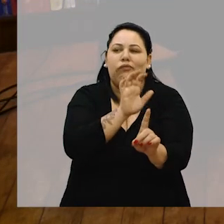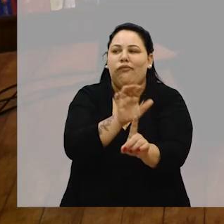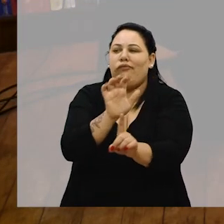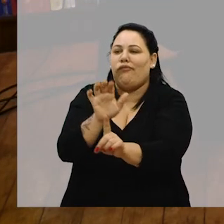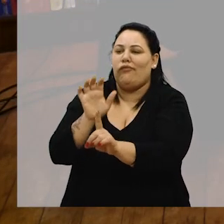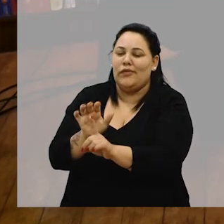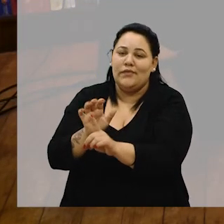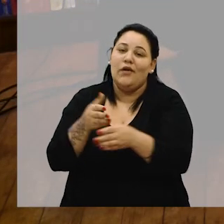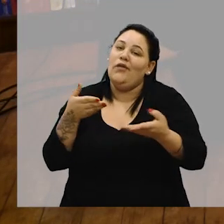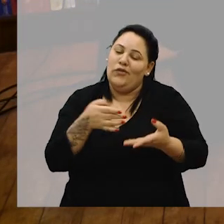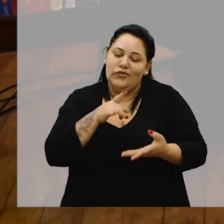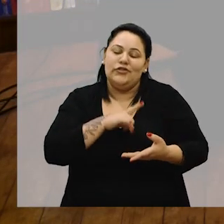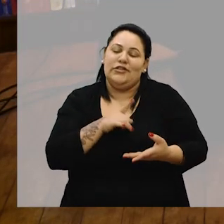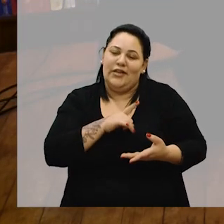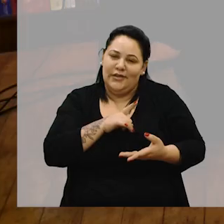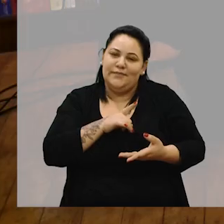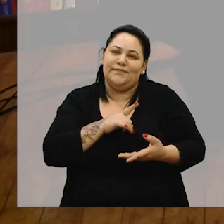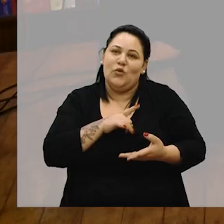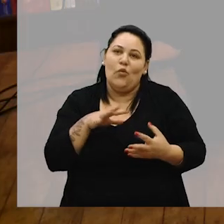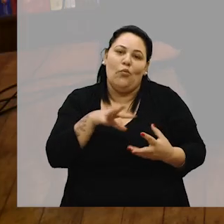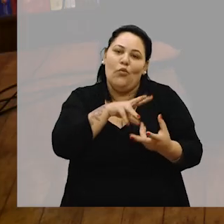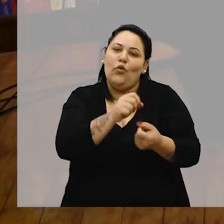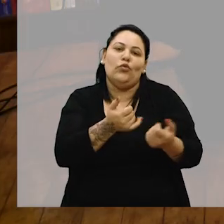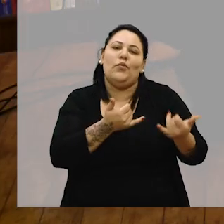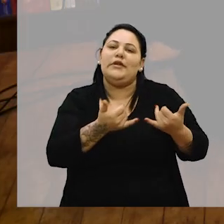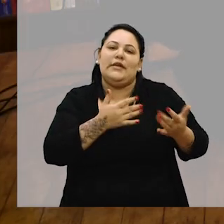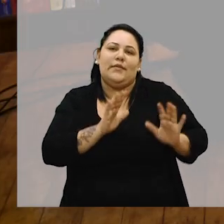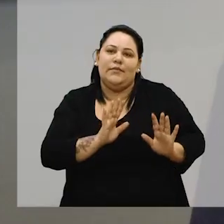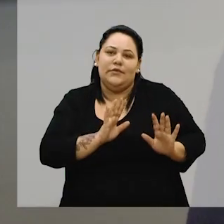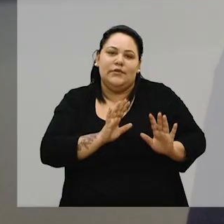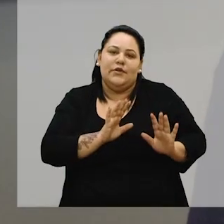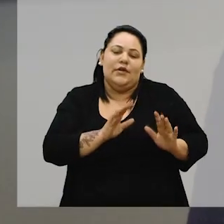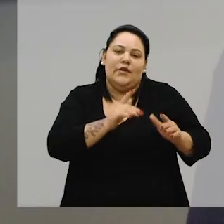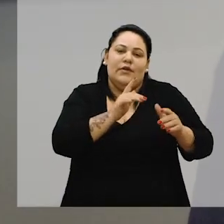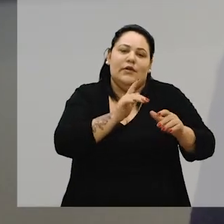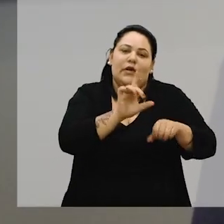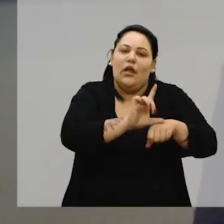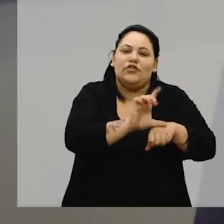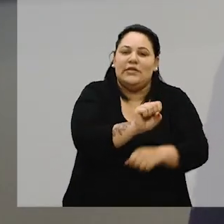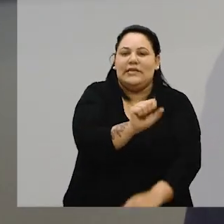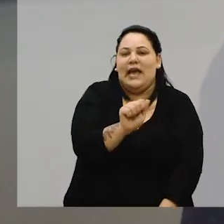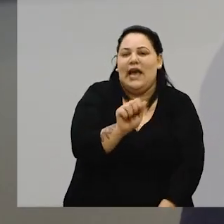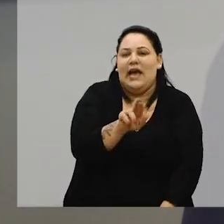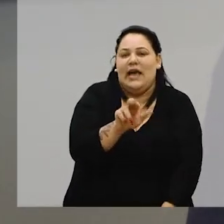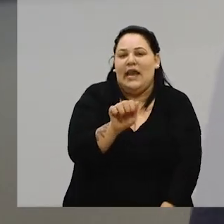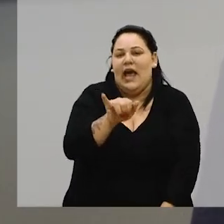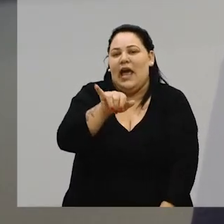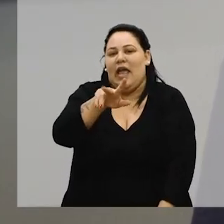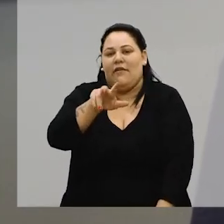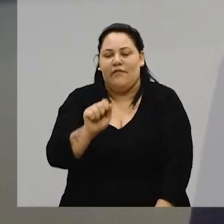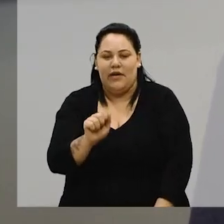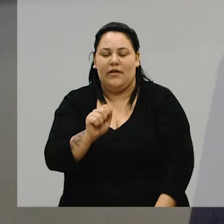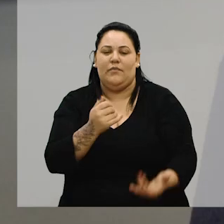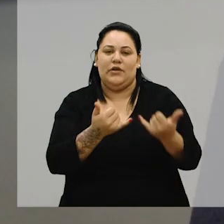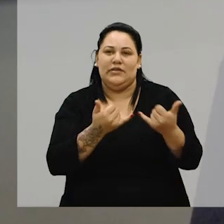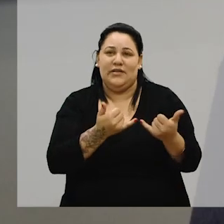tudo influenciando. Não é à toa que a gente tem hoje um cenário, né, recente de Saraiva,